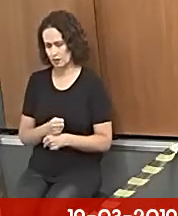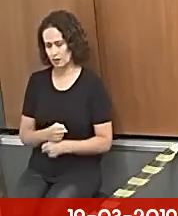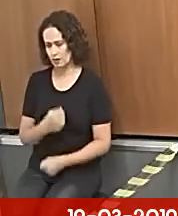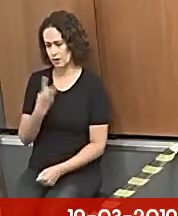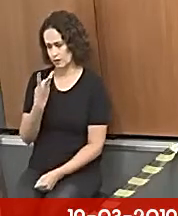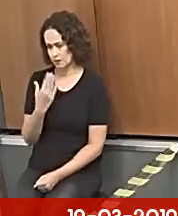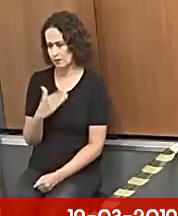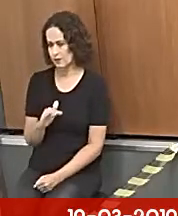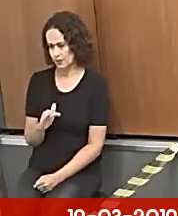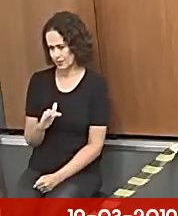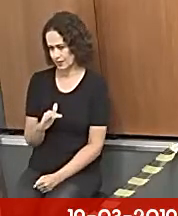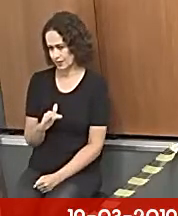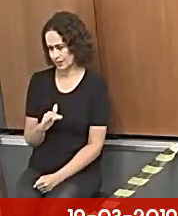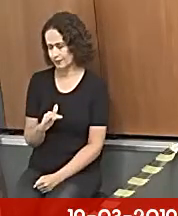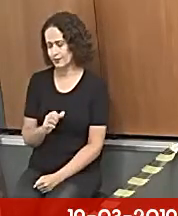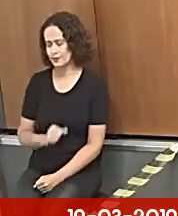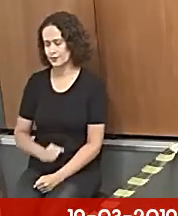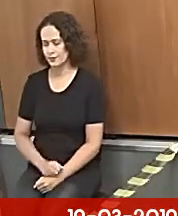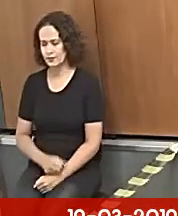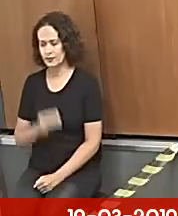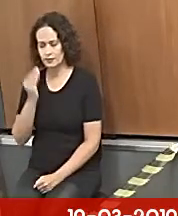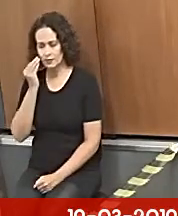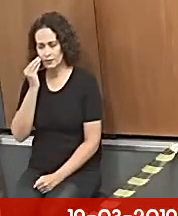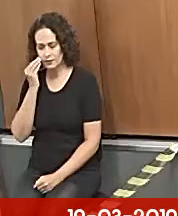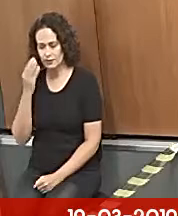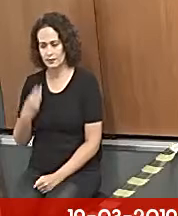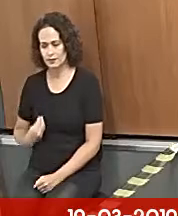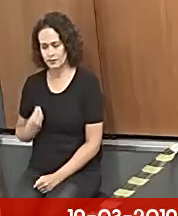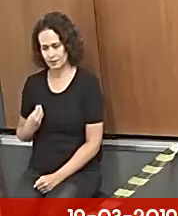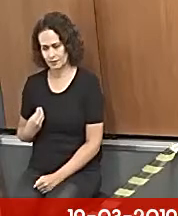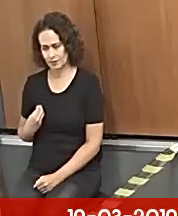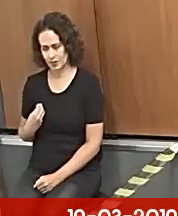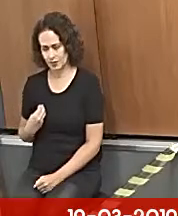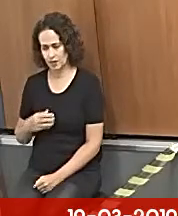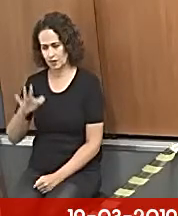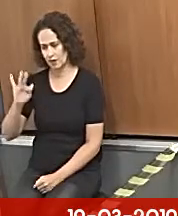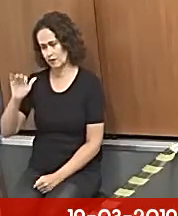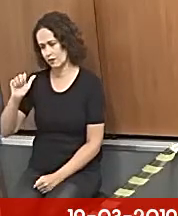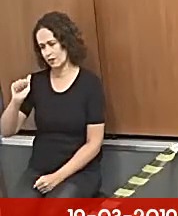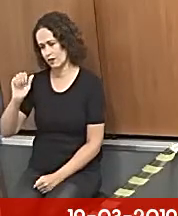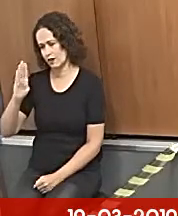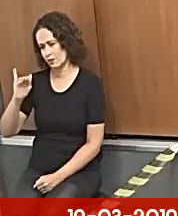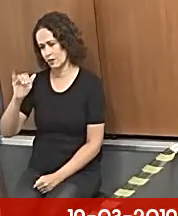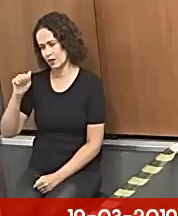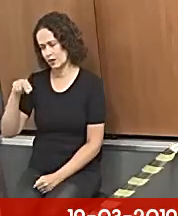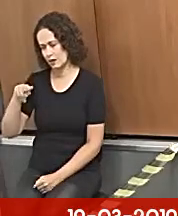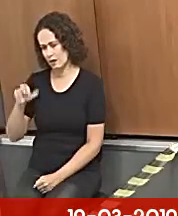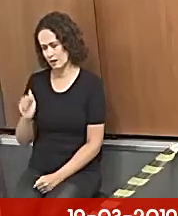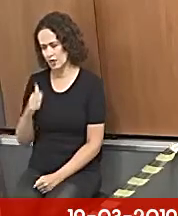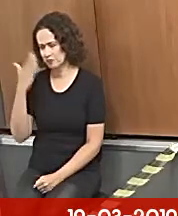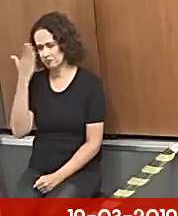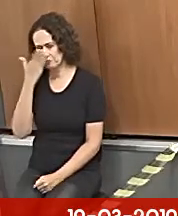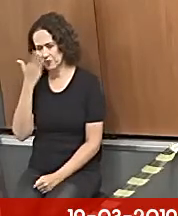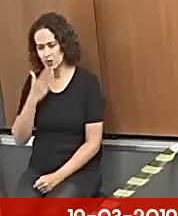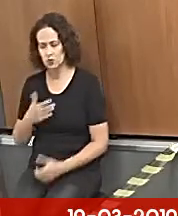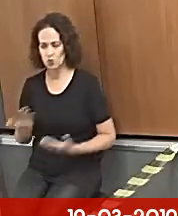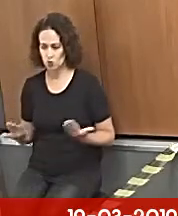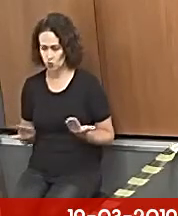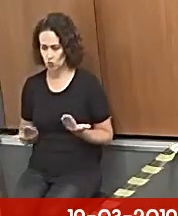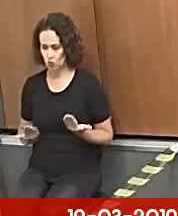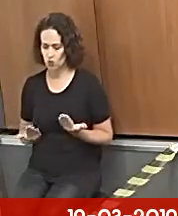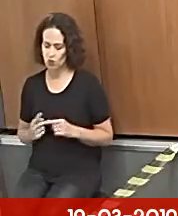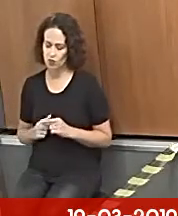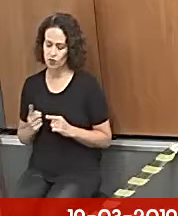então aí a gente tem que ter participando porque a fabiana que eu estou vendo aqui hoje considerado uma pessoa também doente